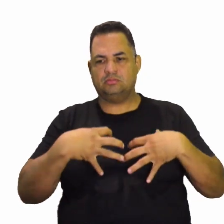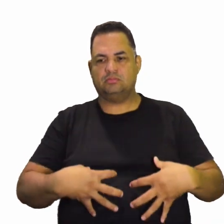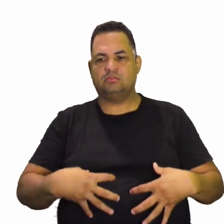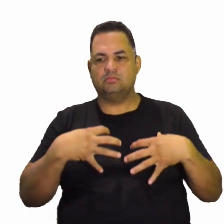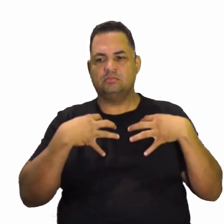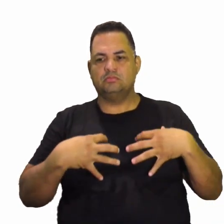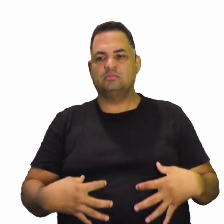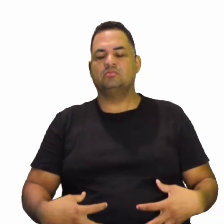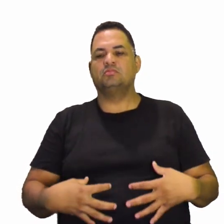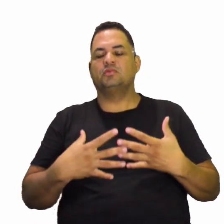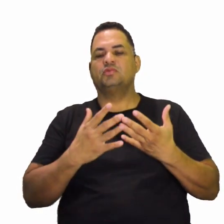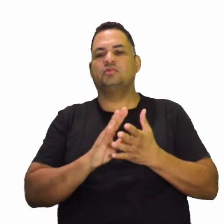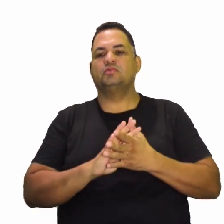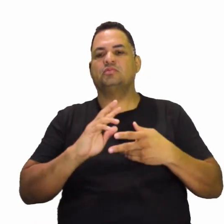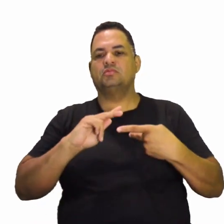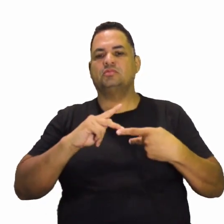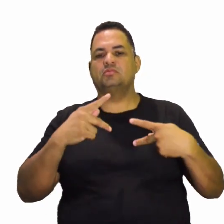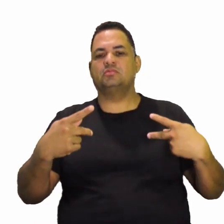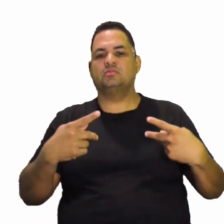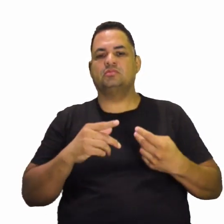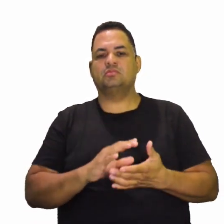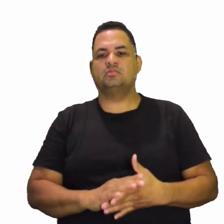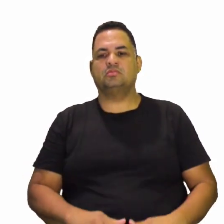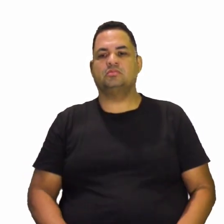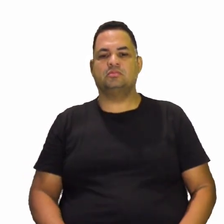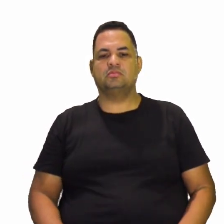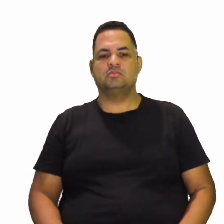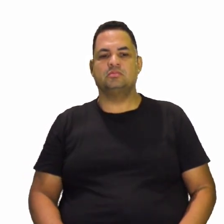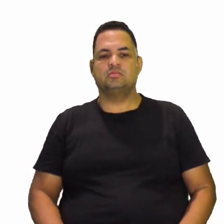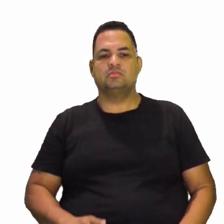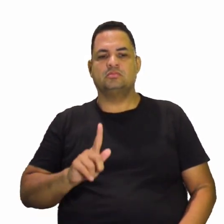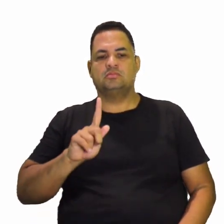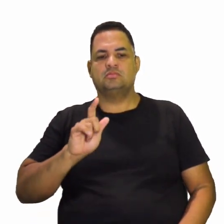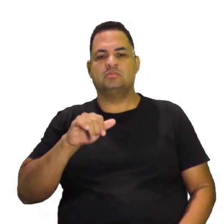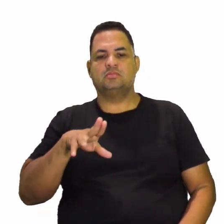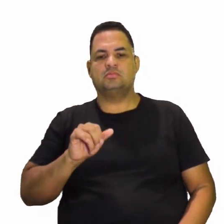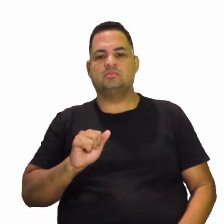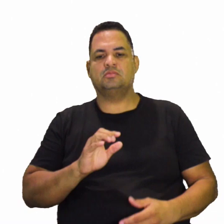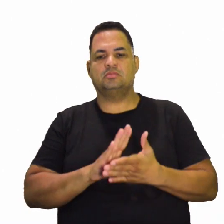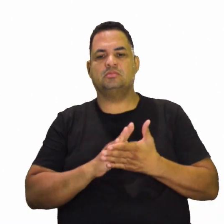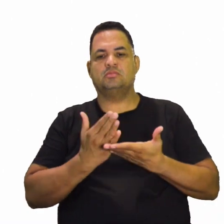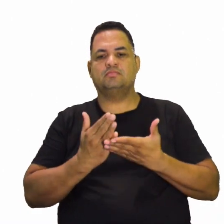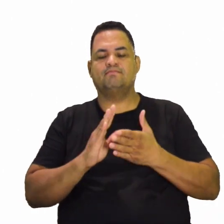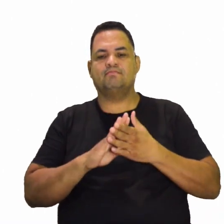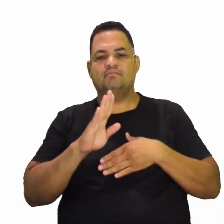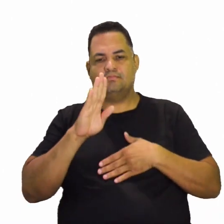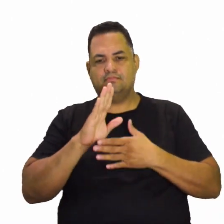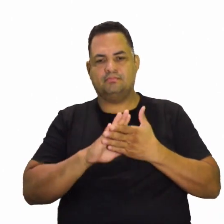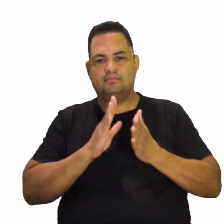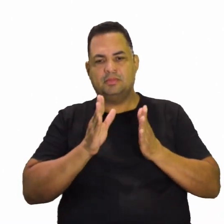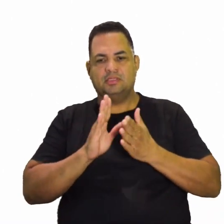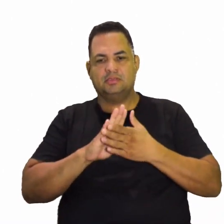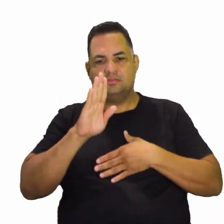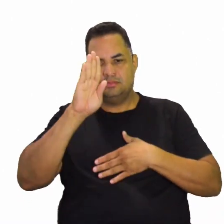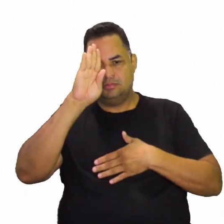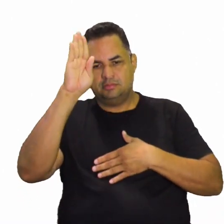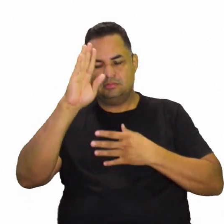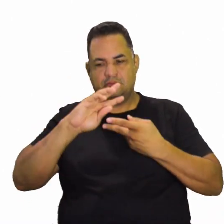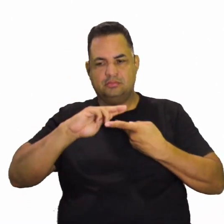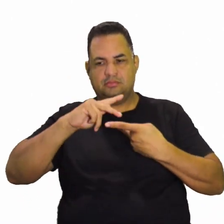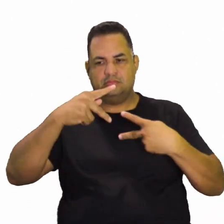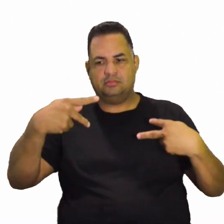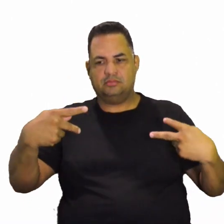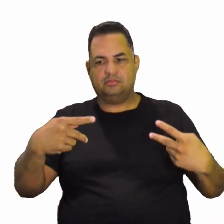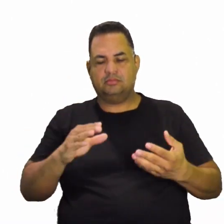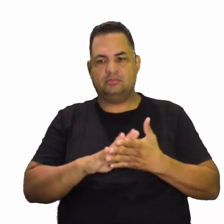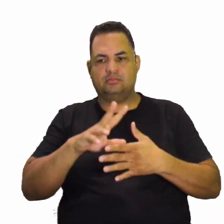Em formas mais populares. E o gene, né, é a parte funcional do DNA. Por que é a